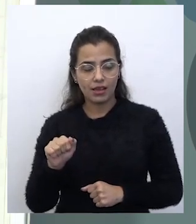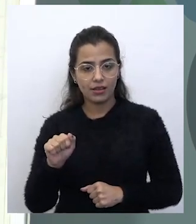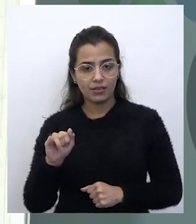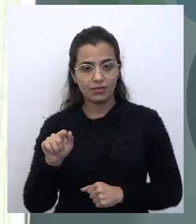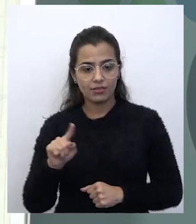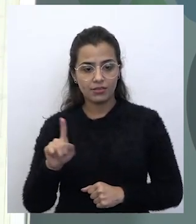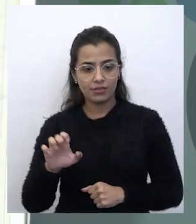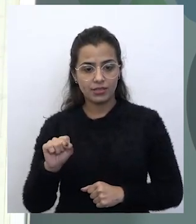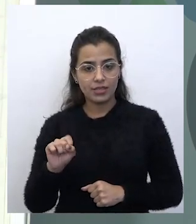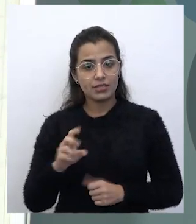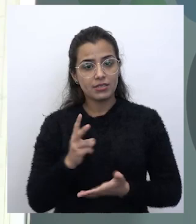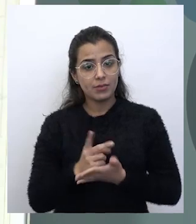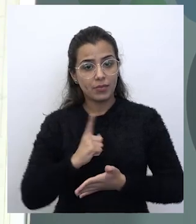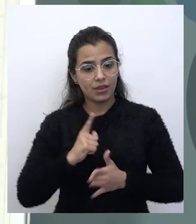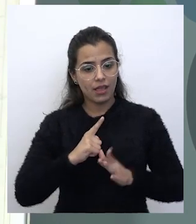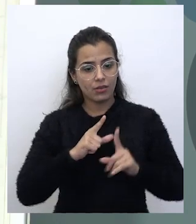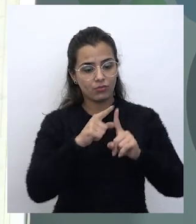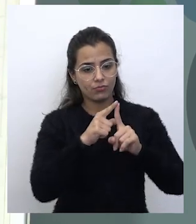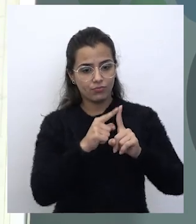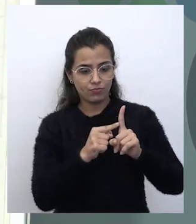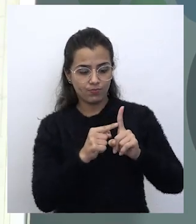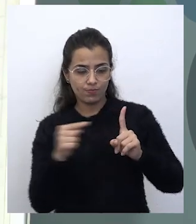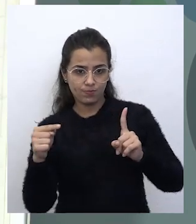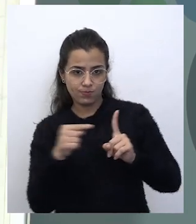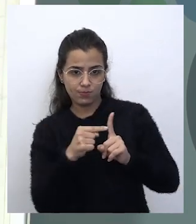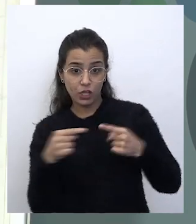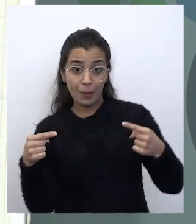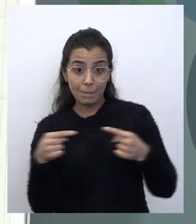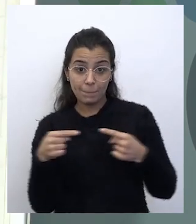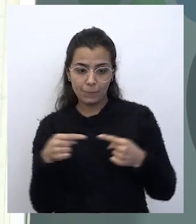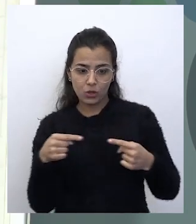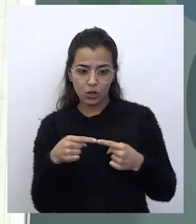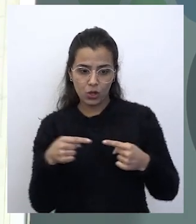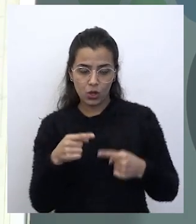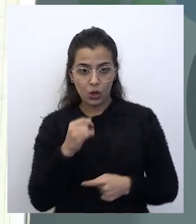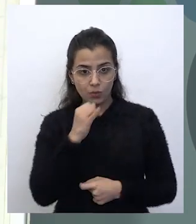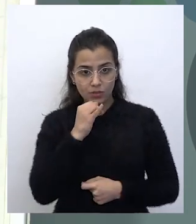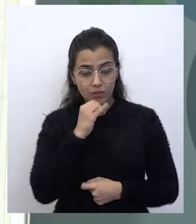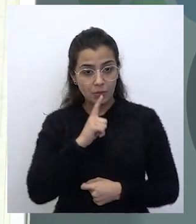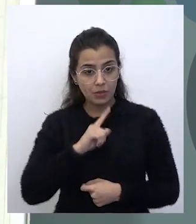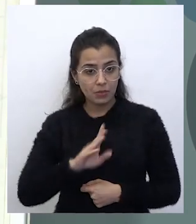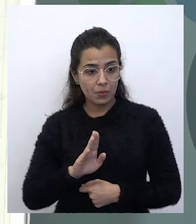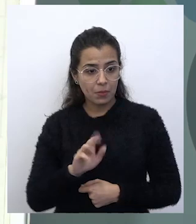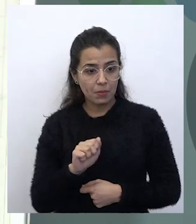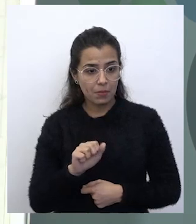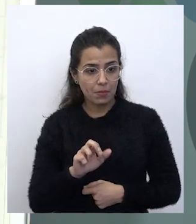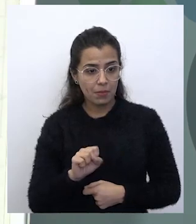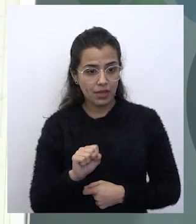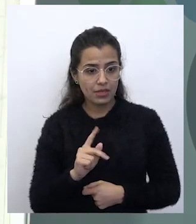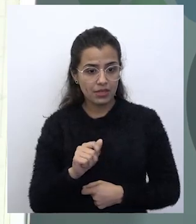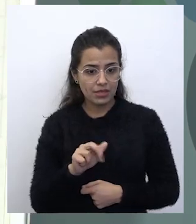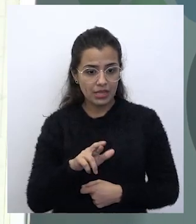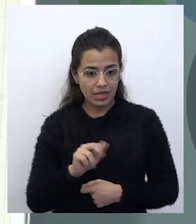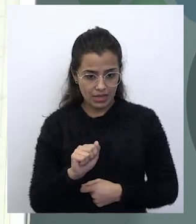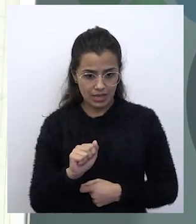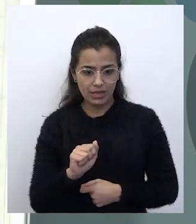aqui? Então, aqui é quando a gente faz o Bhaskara e na hora que resolve, o delta dá um número igual a 0. E aí você vai resolver, você vai encontrar